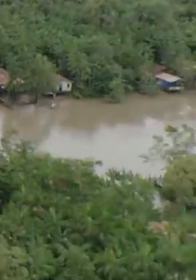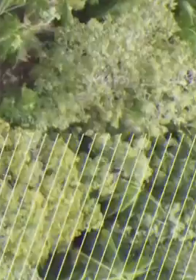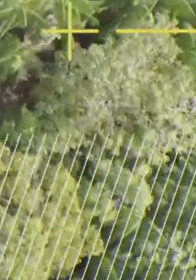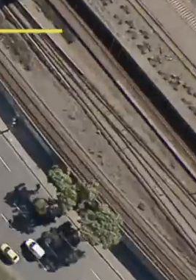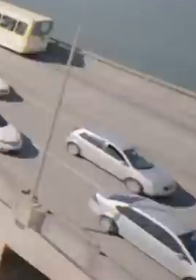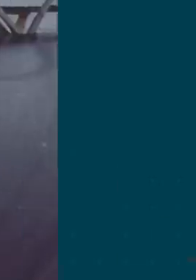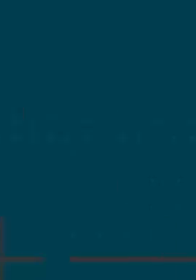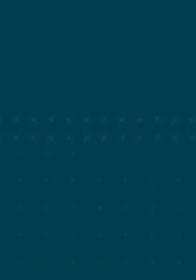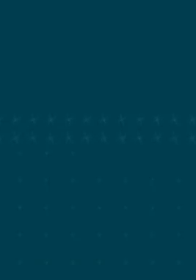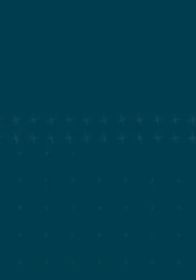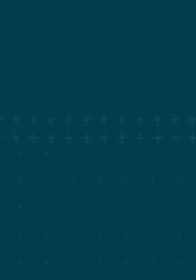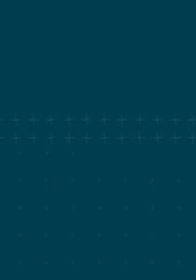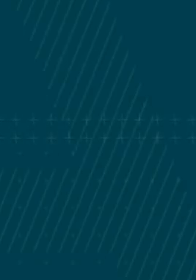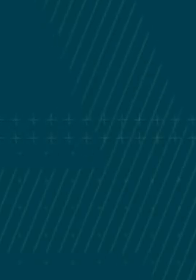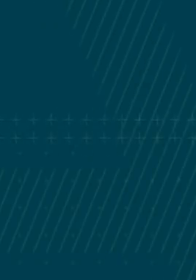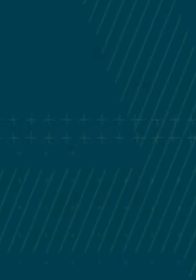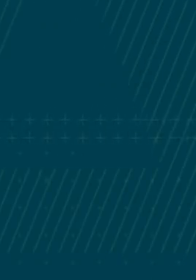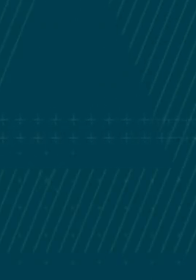Legenda Zanotto